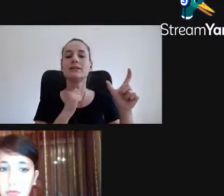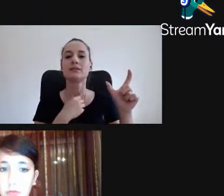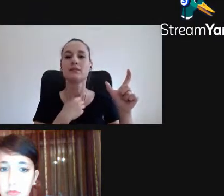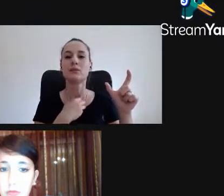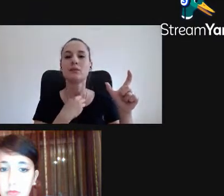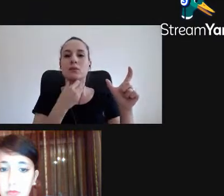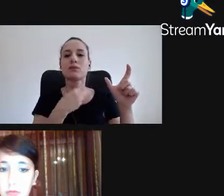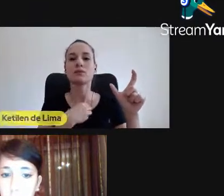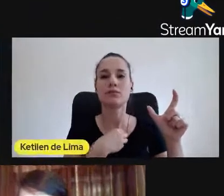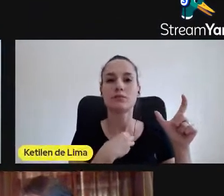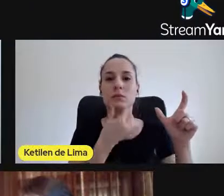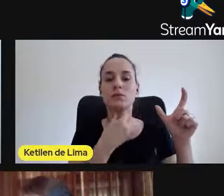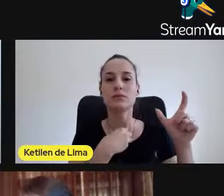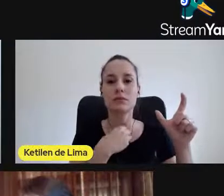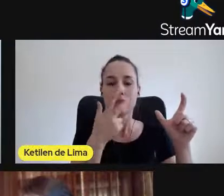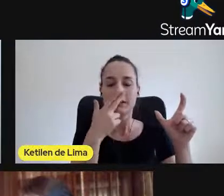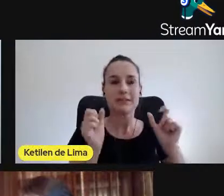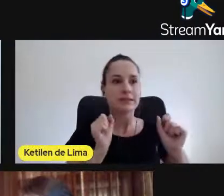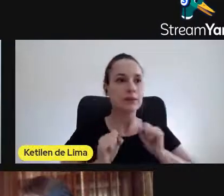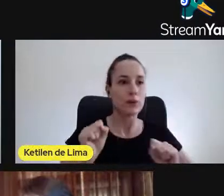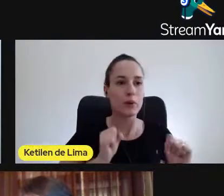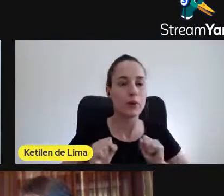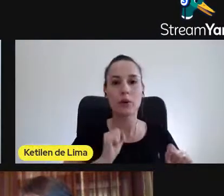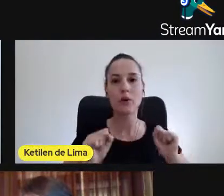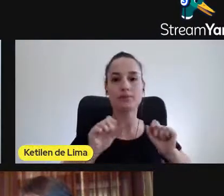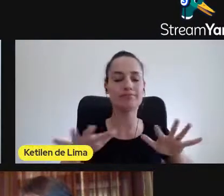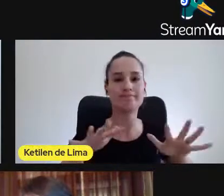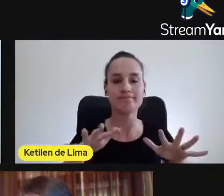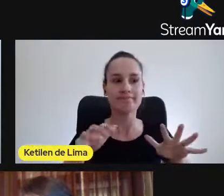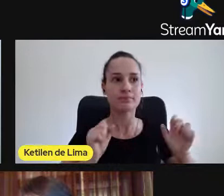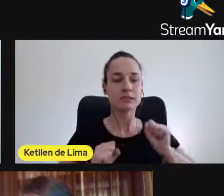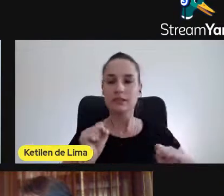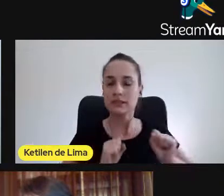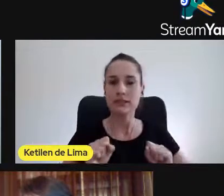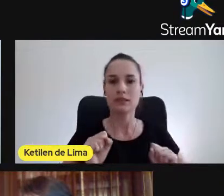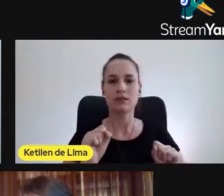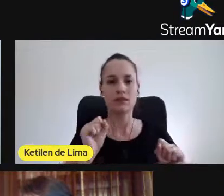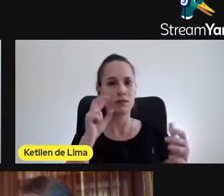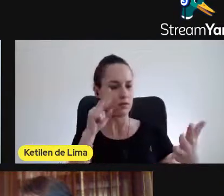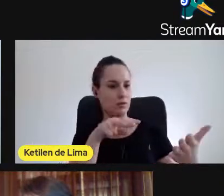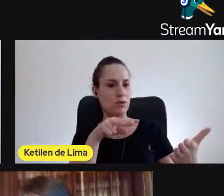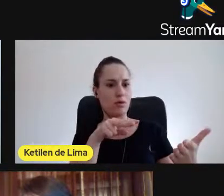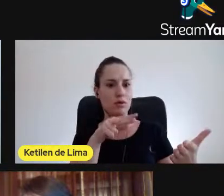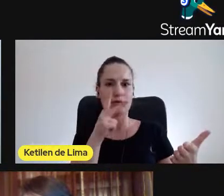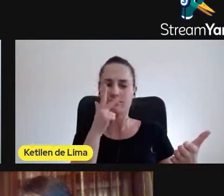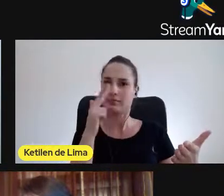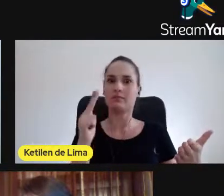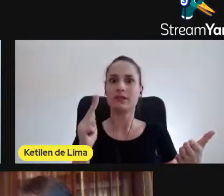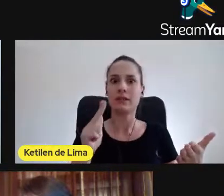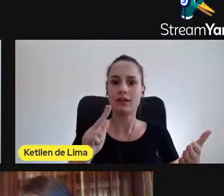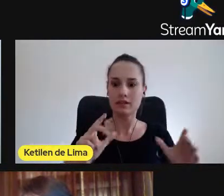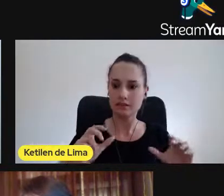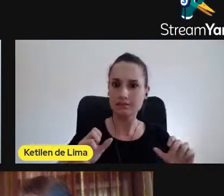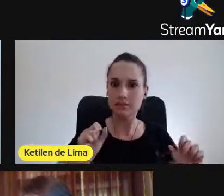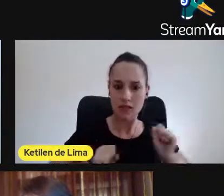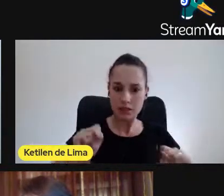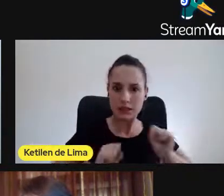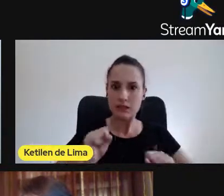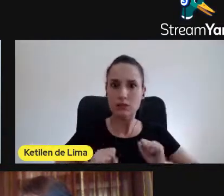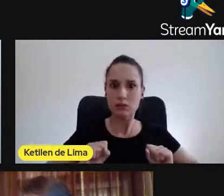de inquietação. E eu estava lendo e parecia para mim que ele estava tendo uma crise de ansiedade, né? Alguma coisa